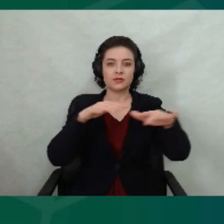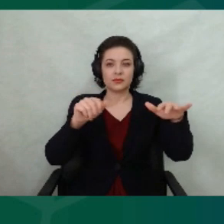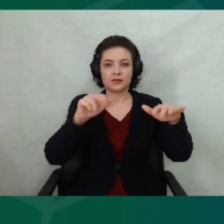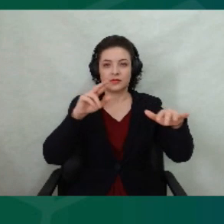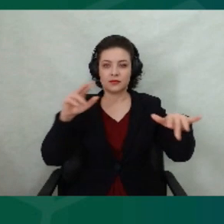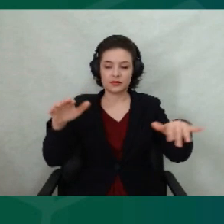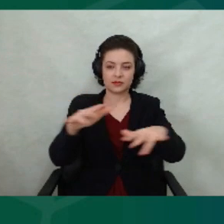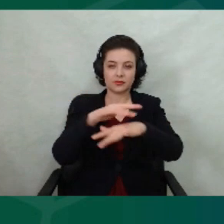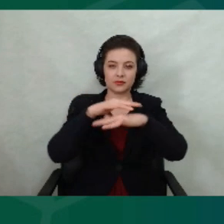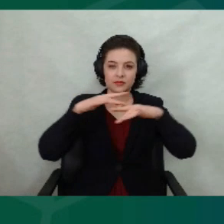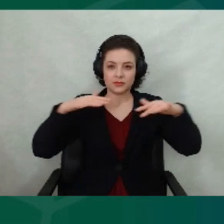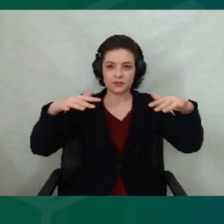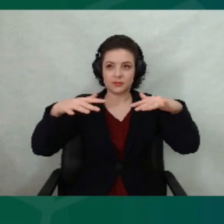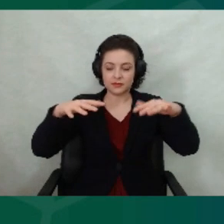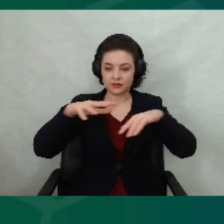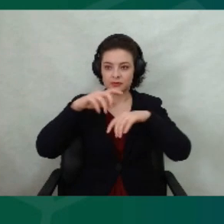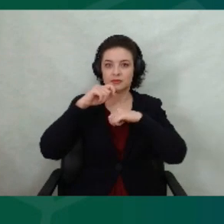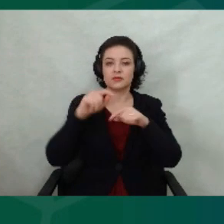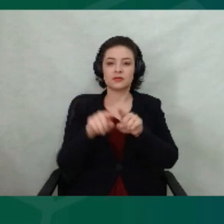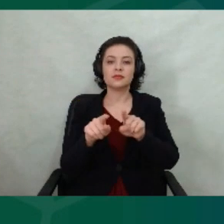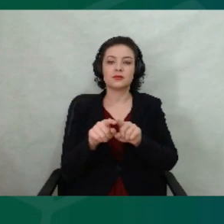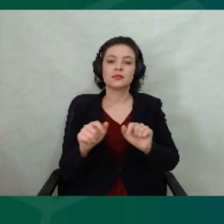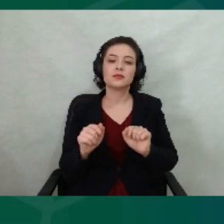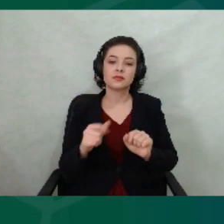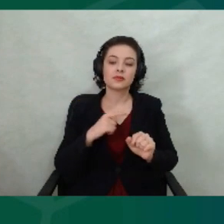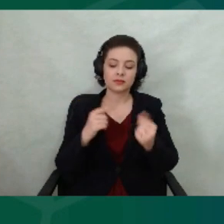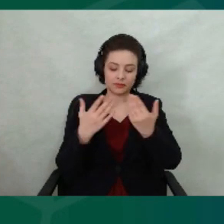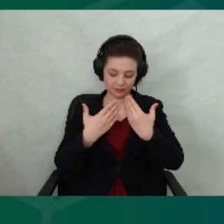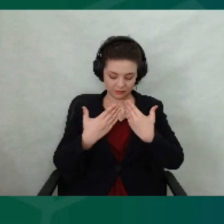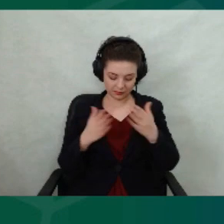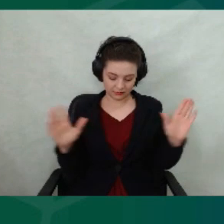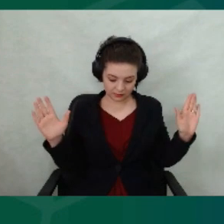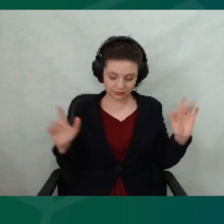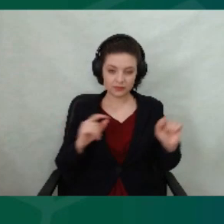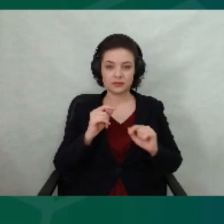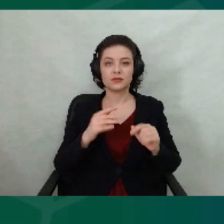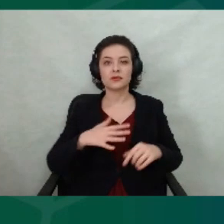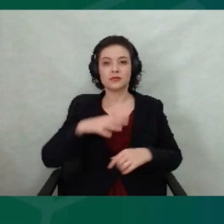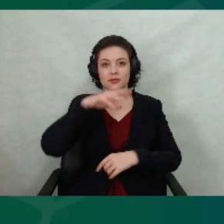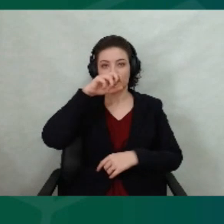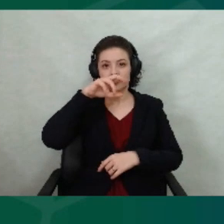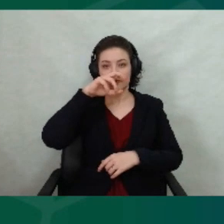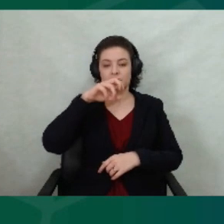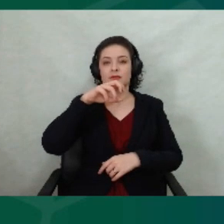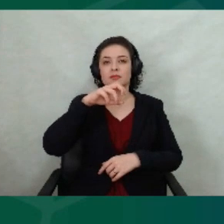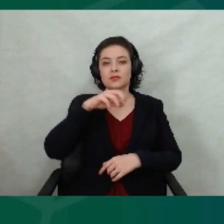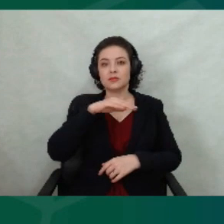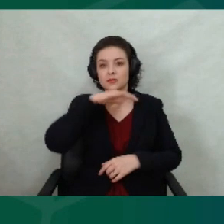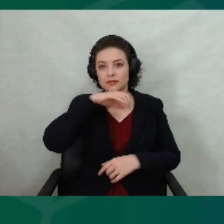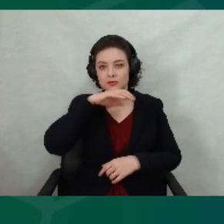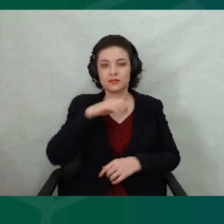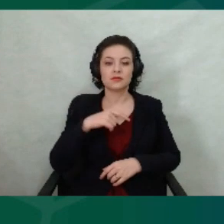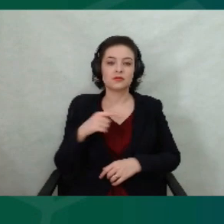no caso, nessa nossa situação, a gente tem aí o trato respiratório, né, mas pode ter outras portas de entrada